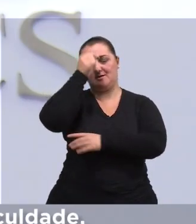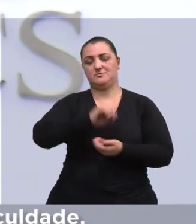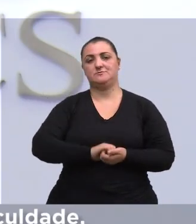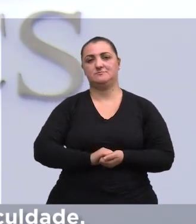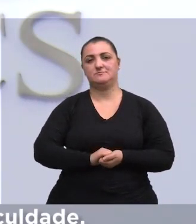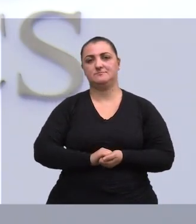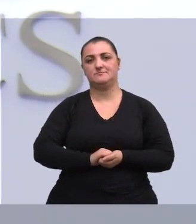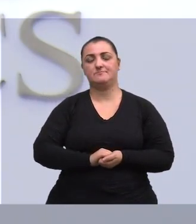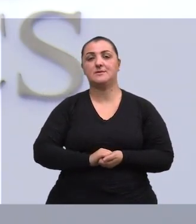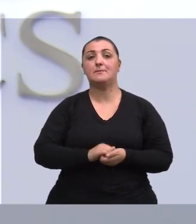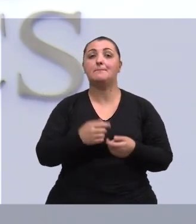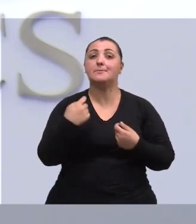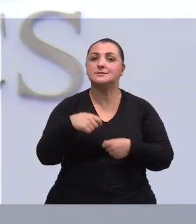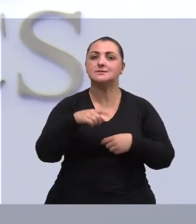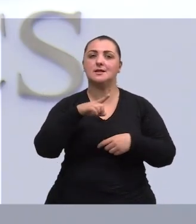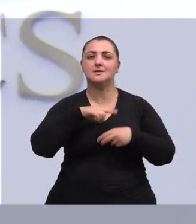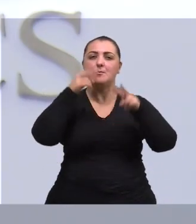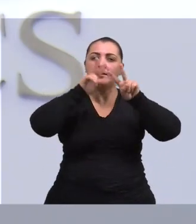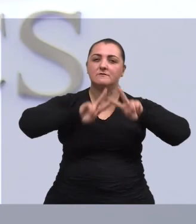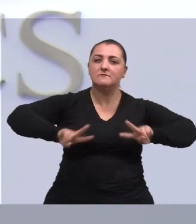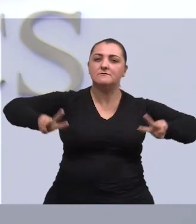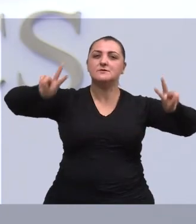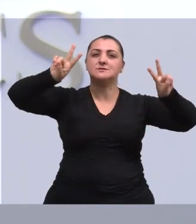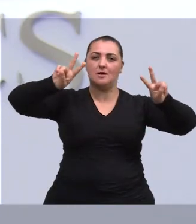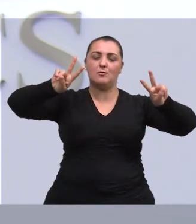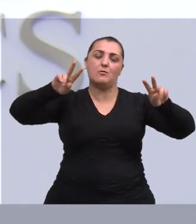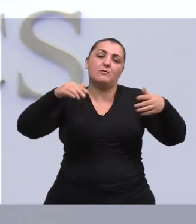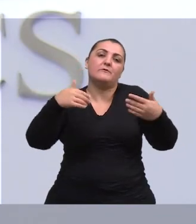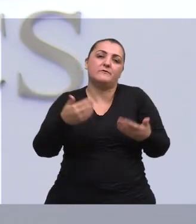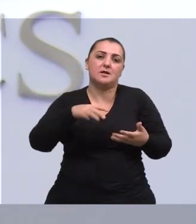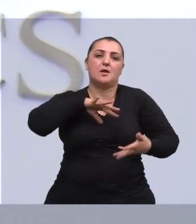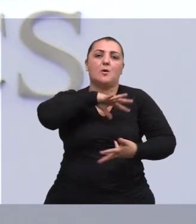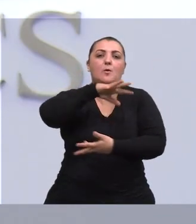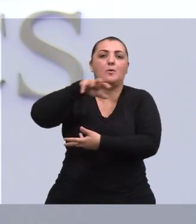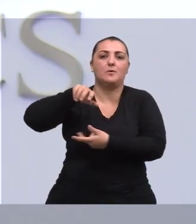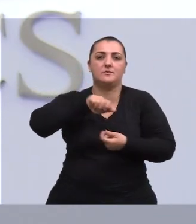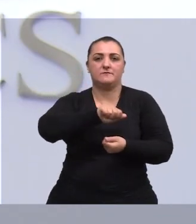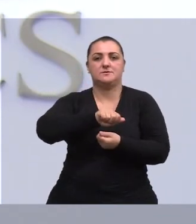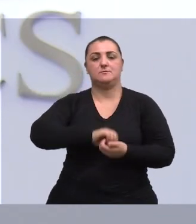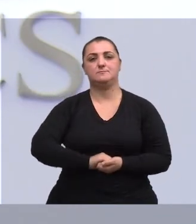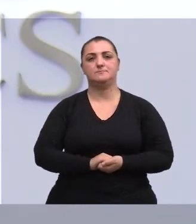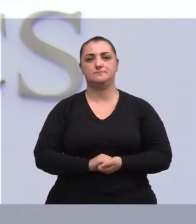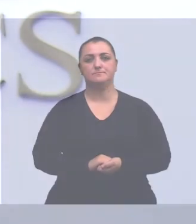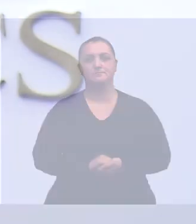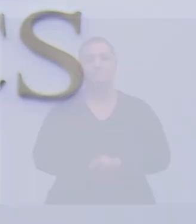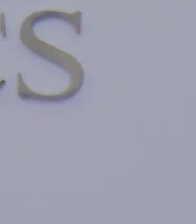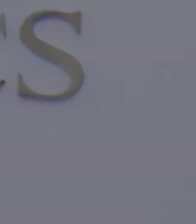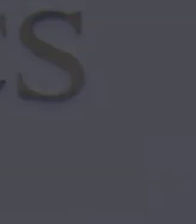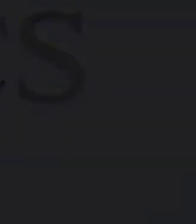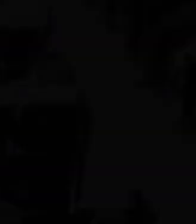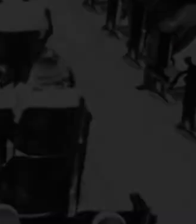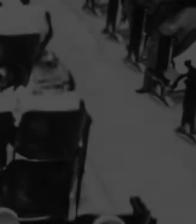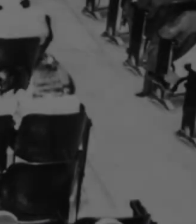de uma faculdade, né, ele tem que ter uma visão mais ampla, ou seja, universal.